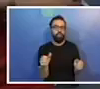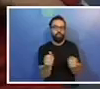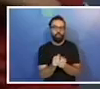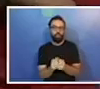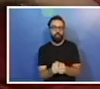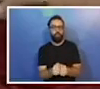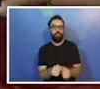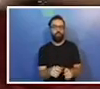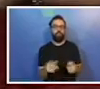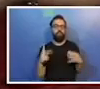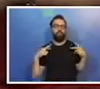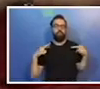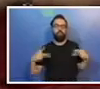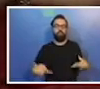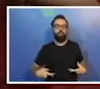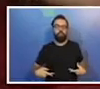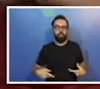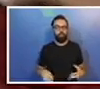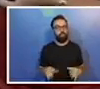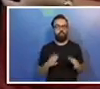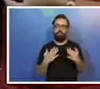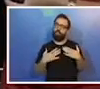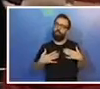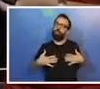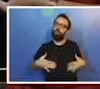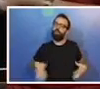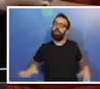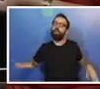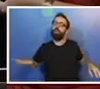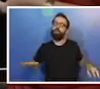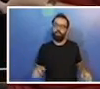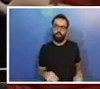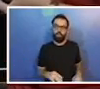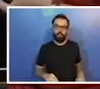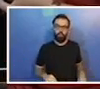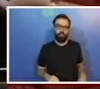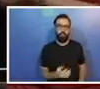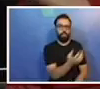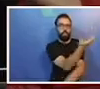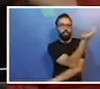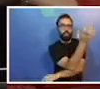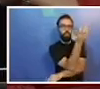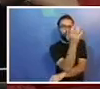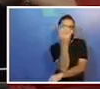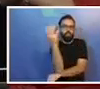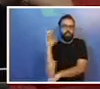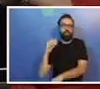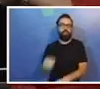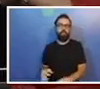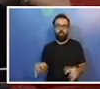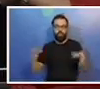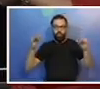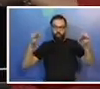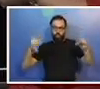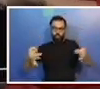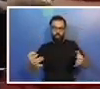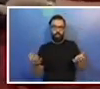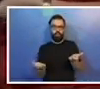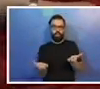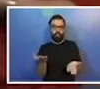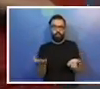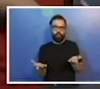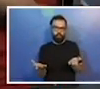harmoniosamente. Pois é, quando o meio ambiente não sofre agressões e está